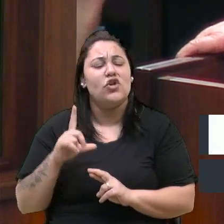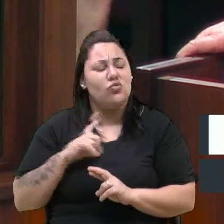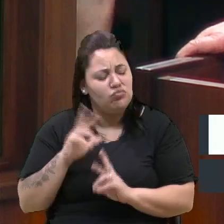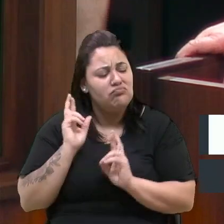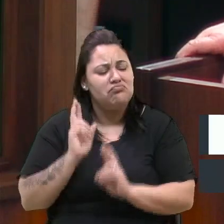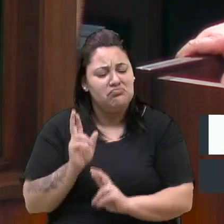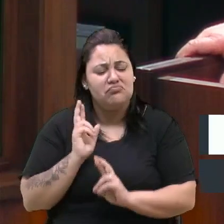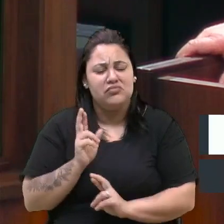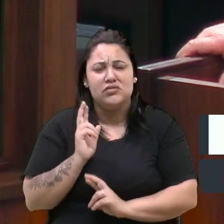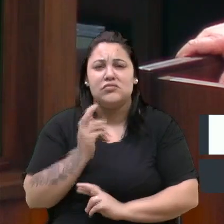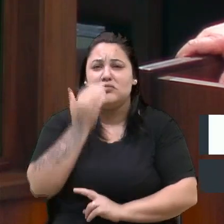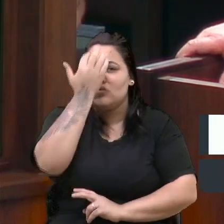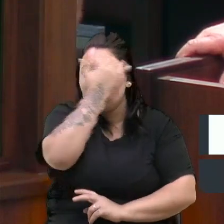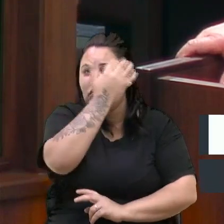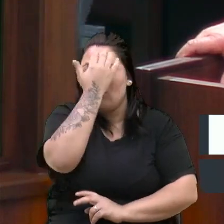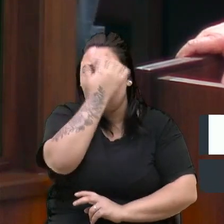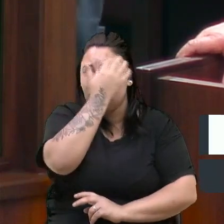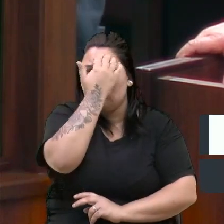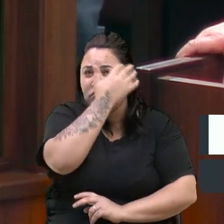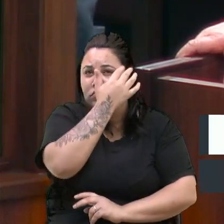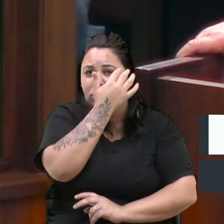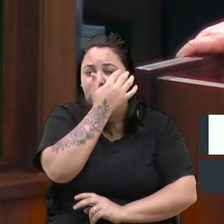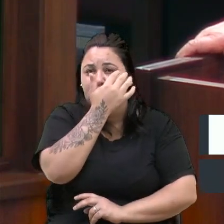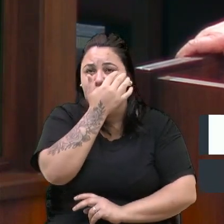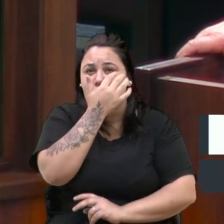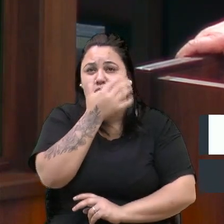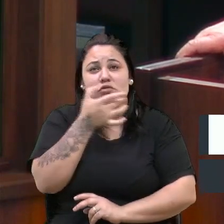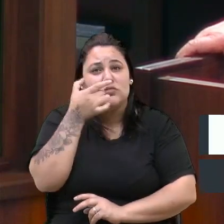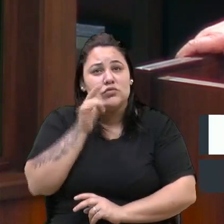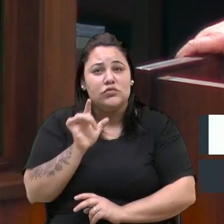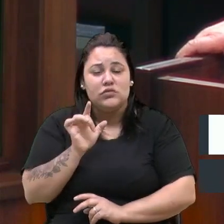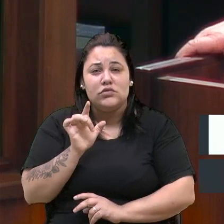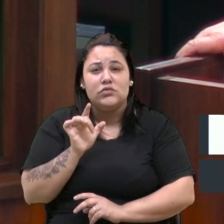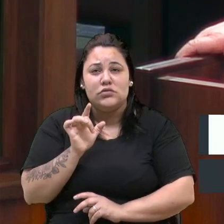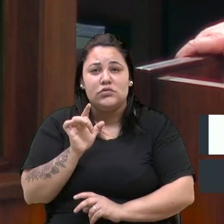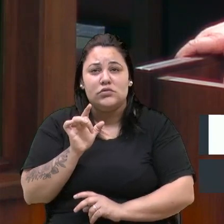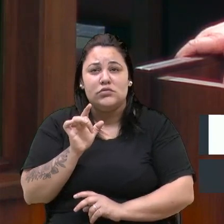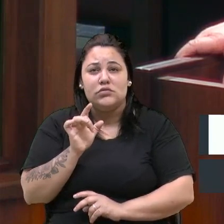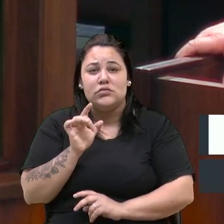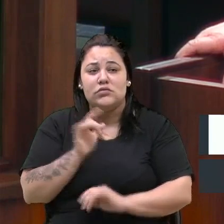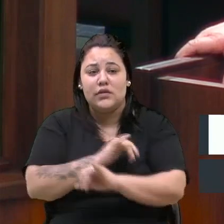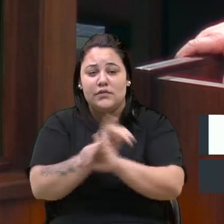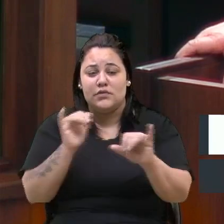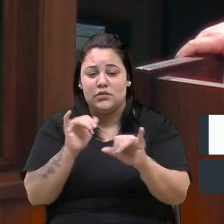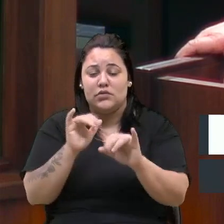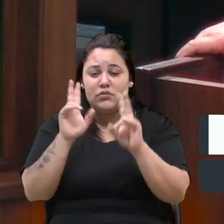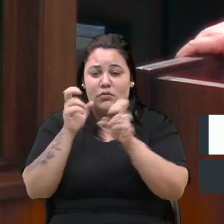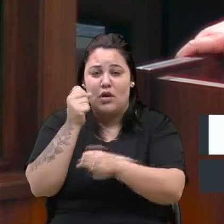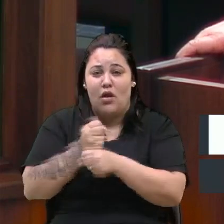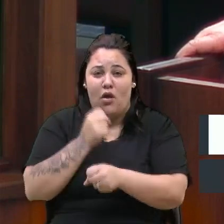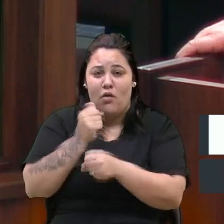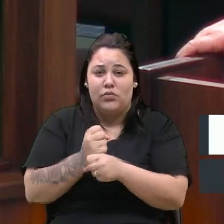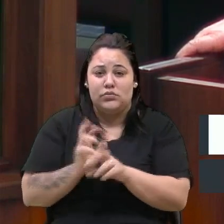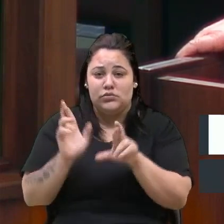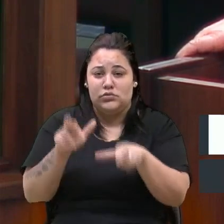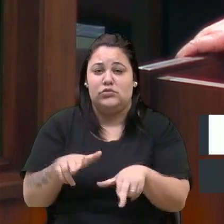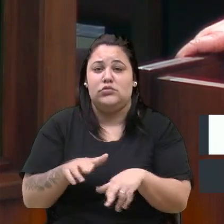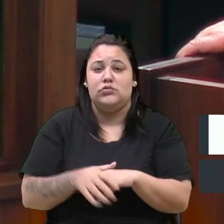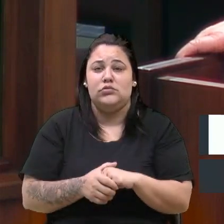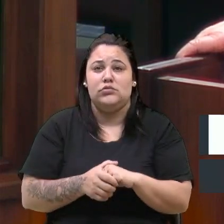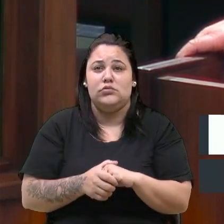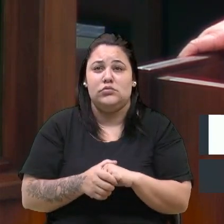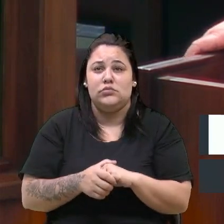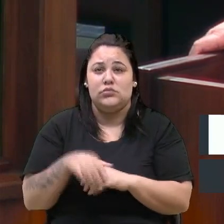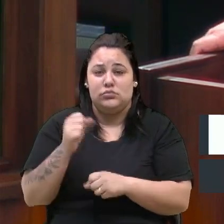que o prefeito estaria anunciando alguma obra na nossa região. Talvez a nossa região é considerada uma obra